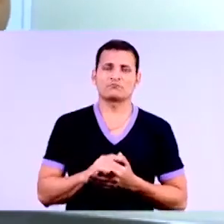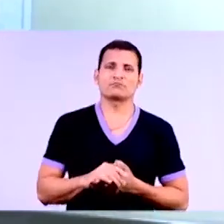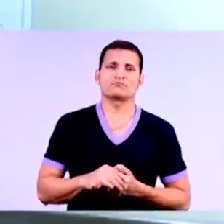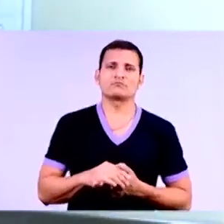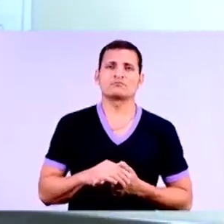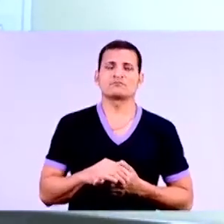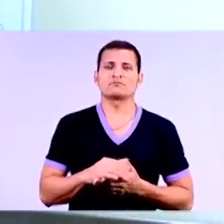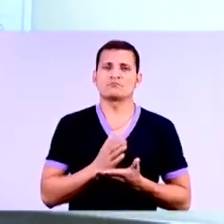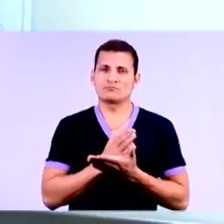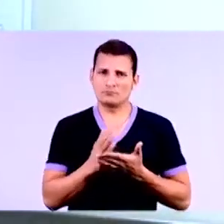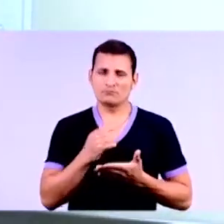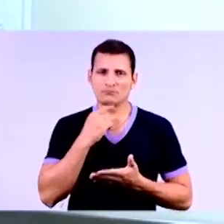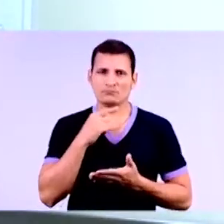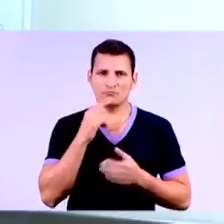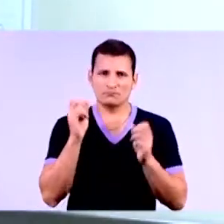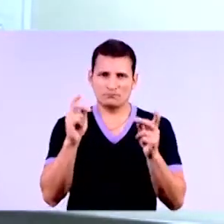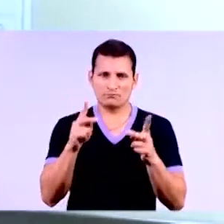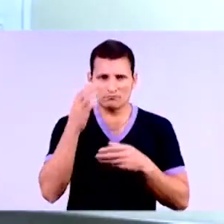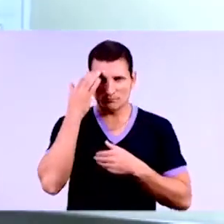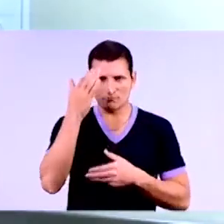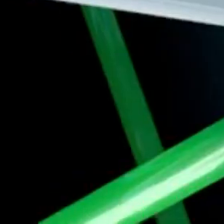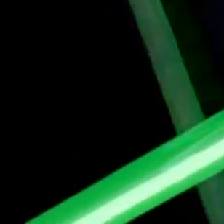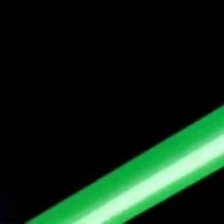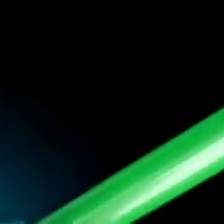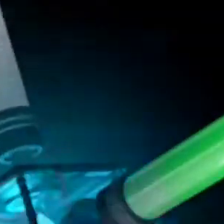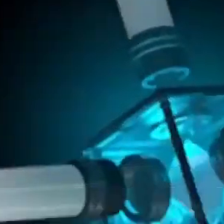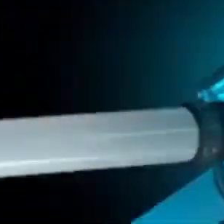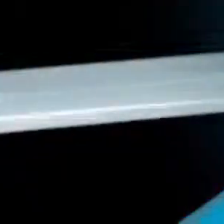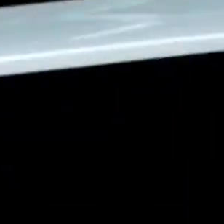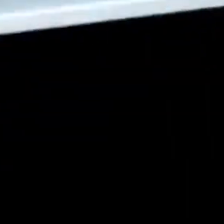algum questionamento, ok? Muito obrigada.